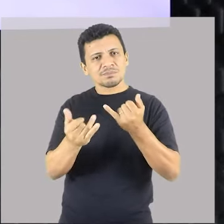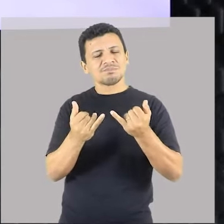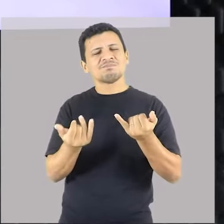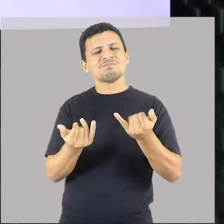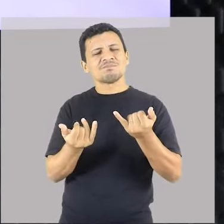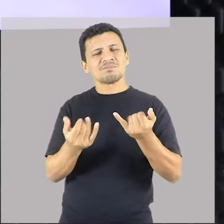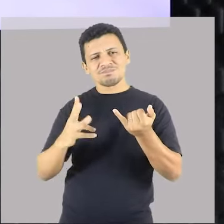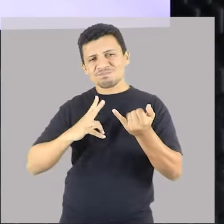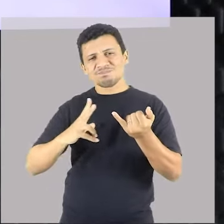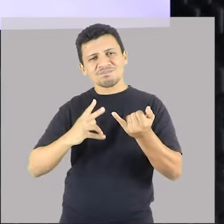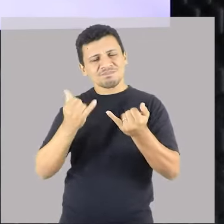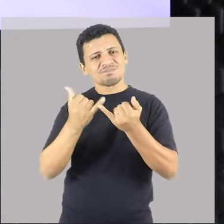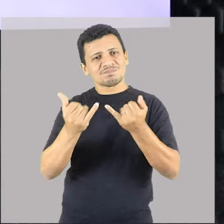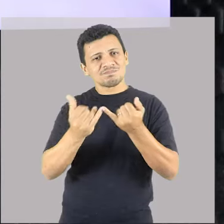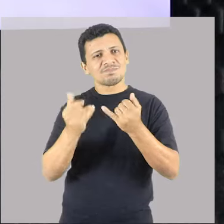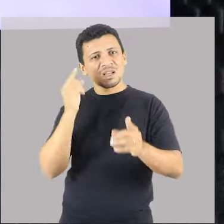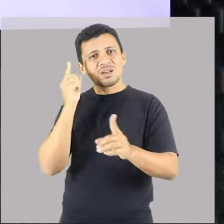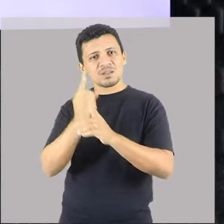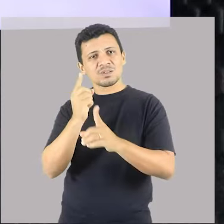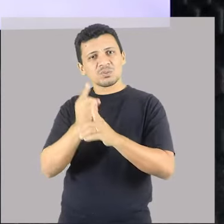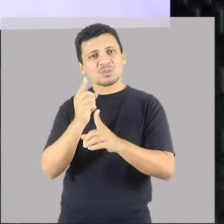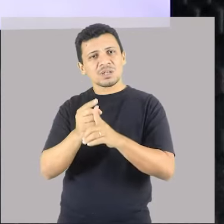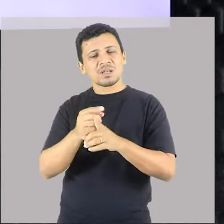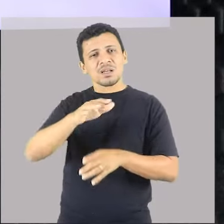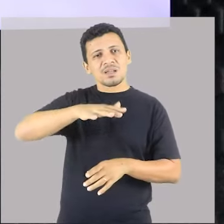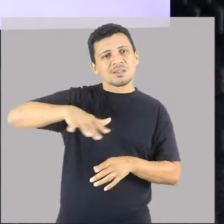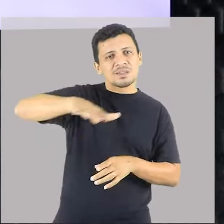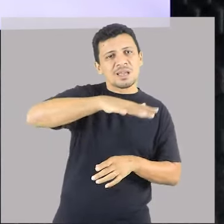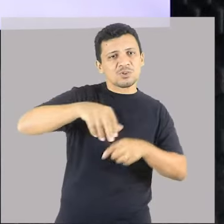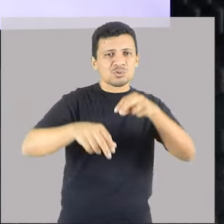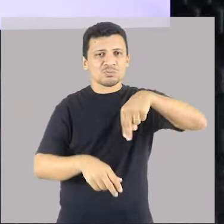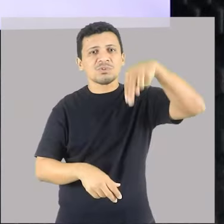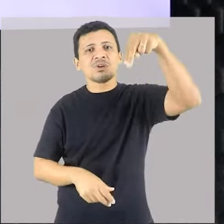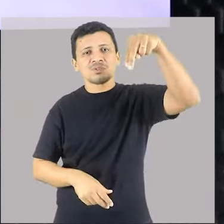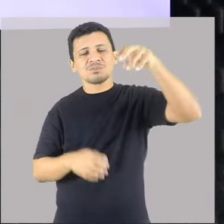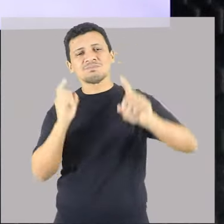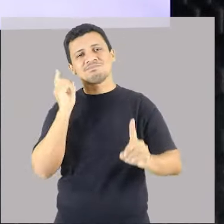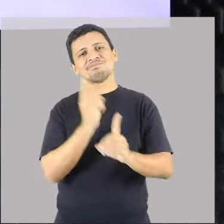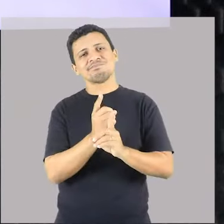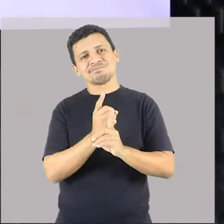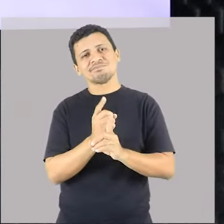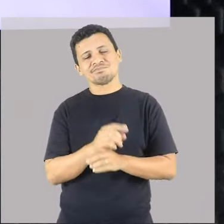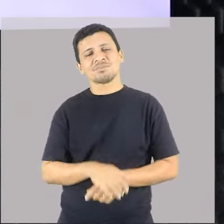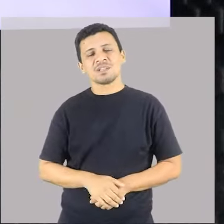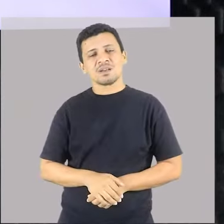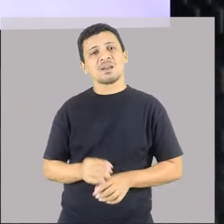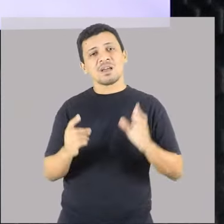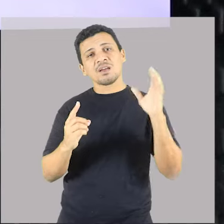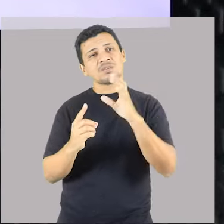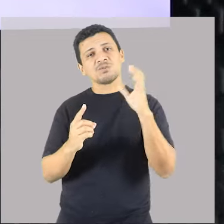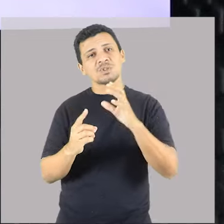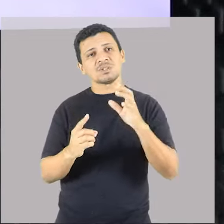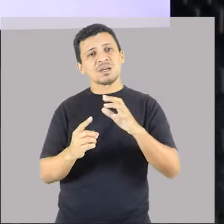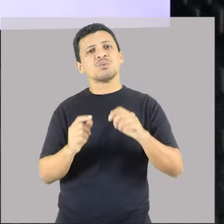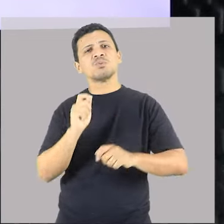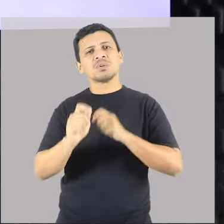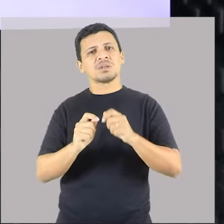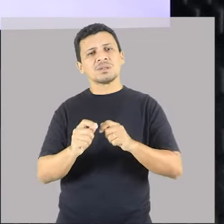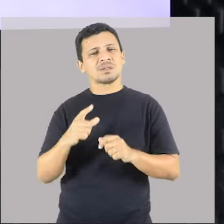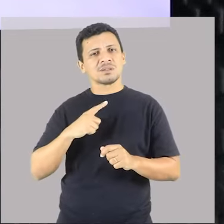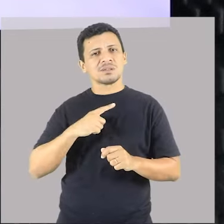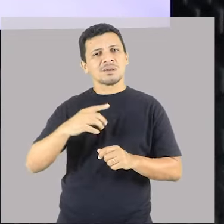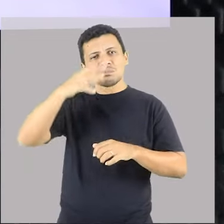Muito particulares que vai nós vamos encontrar em grande quantidade na região norte do país almente influenciado pela floresta amazônica